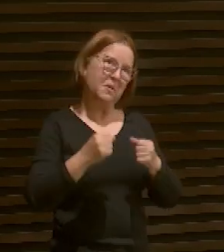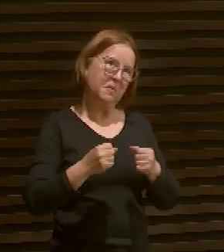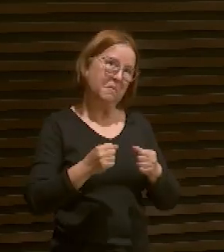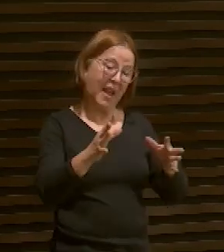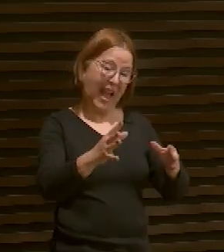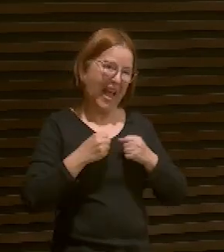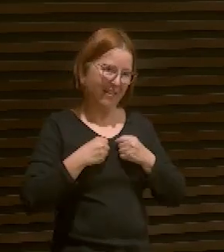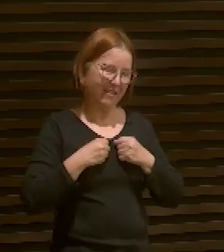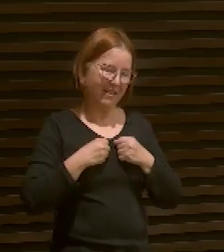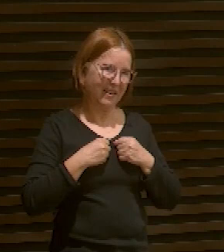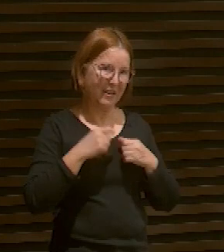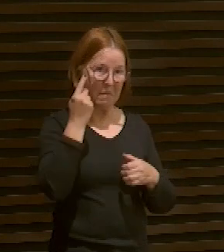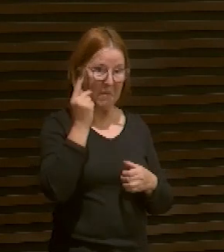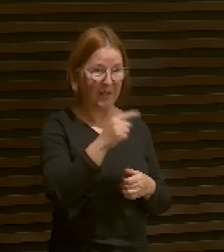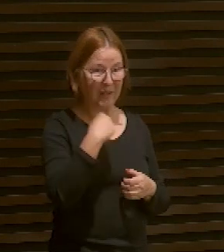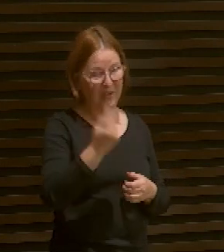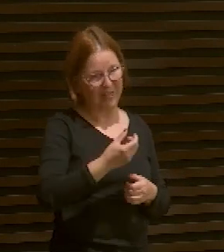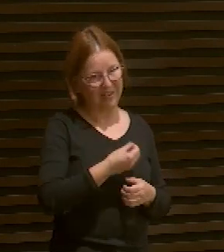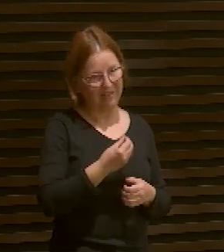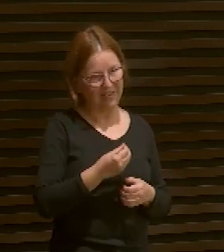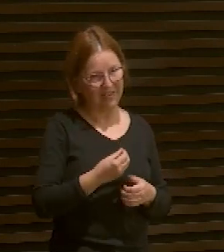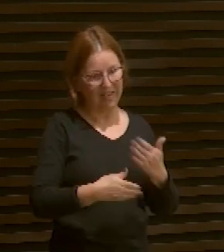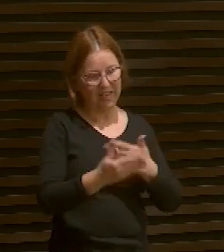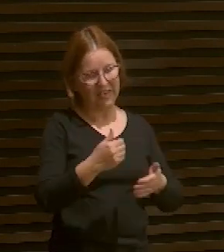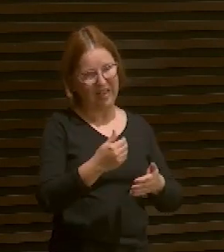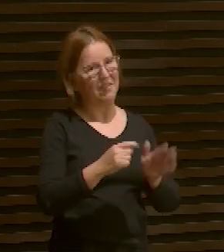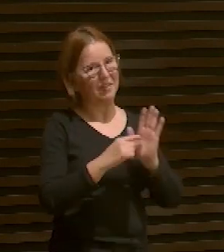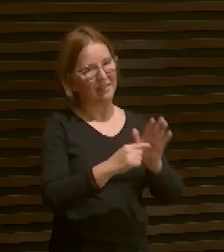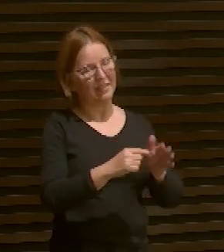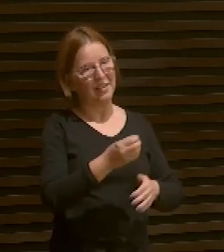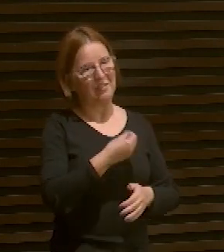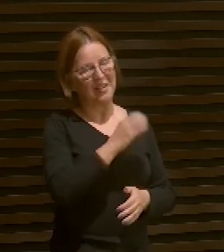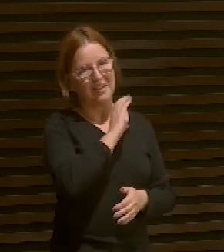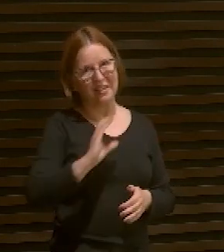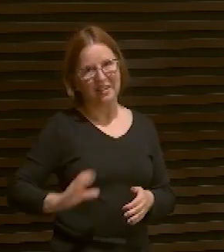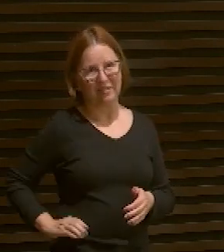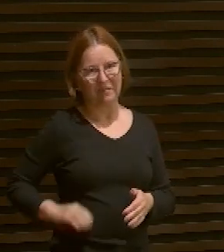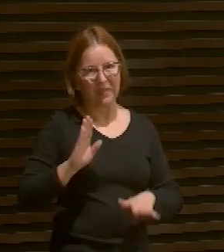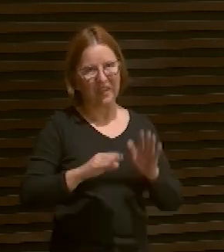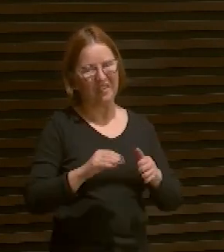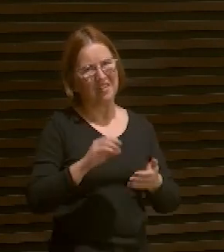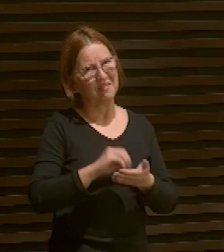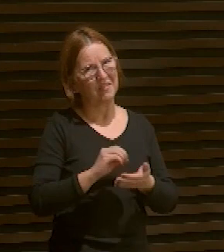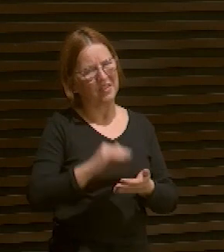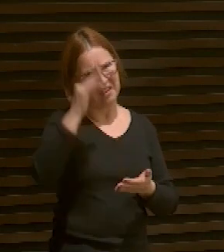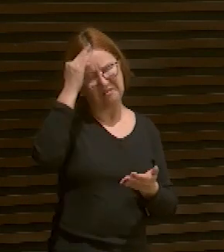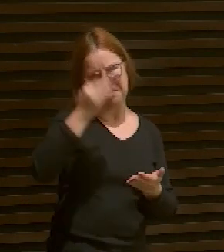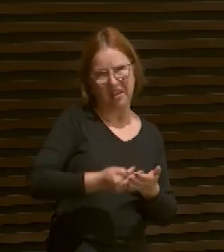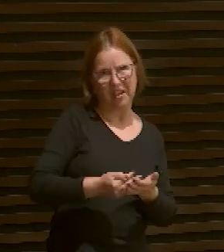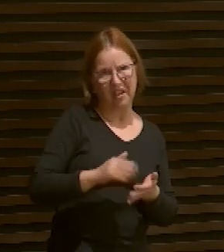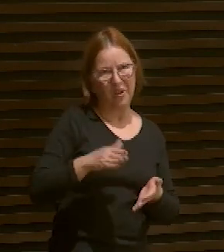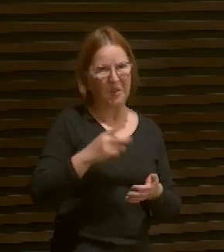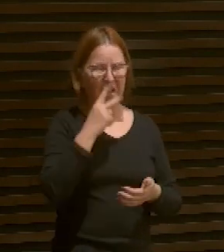nossa vida através da manifestação da vida de Cristo, e muitas vezes nós, por falta de fé, por achar